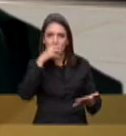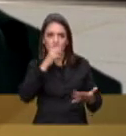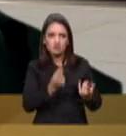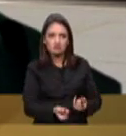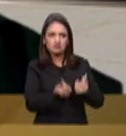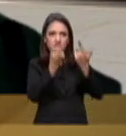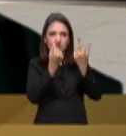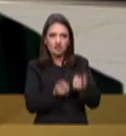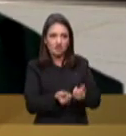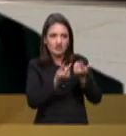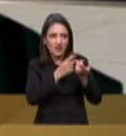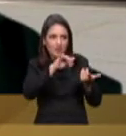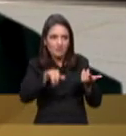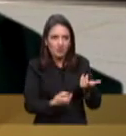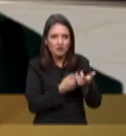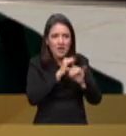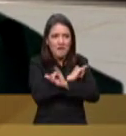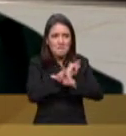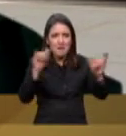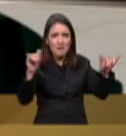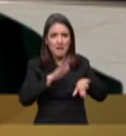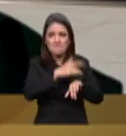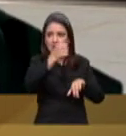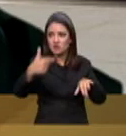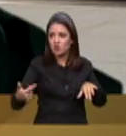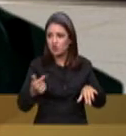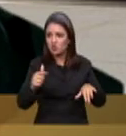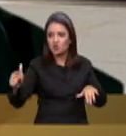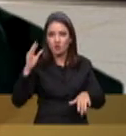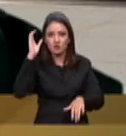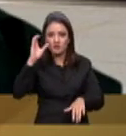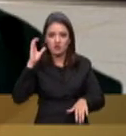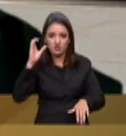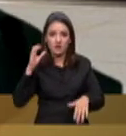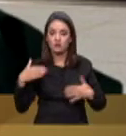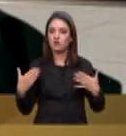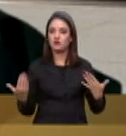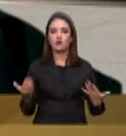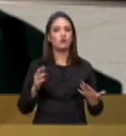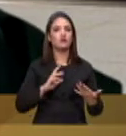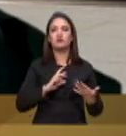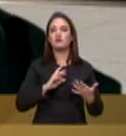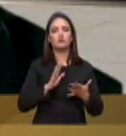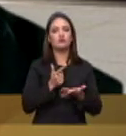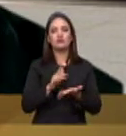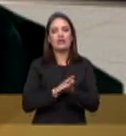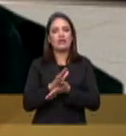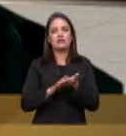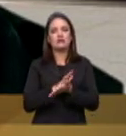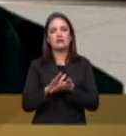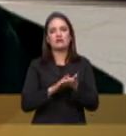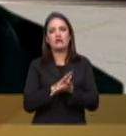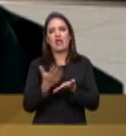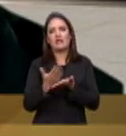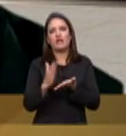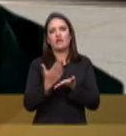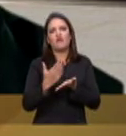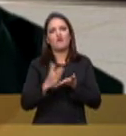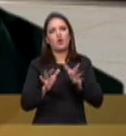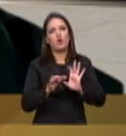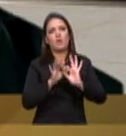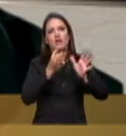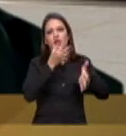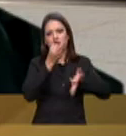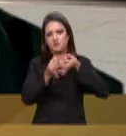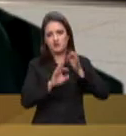publicidade. Pelo exposto, reitero que não vislumbro violação das liberdades de imprensa e de expressão. Entendo